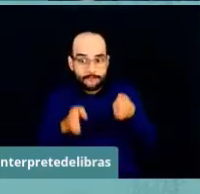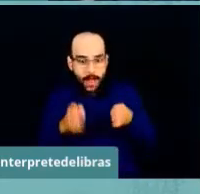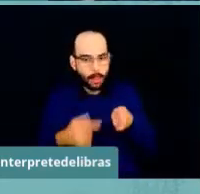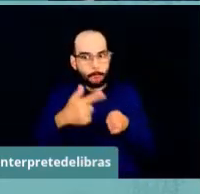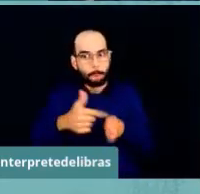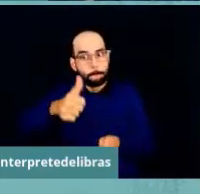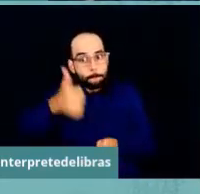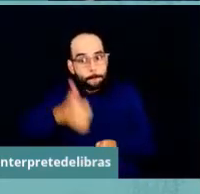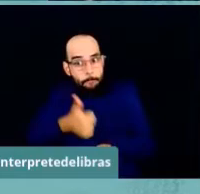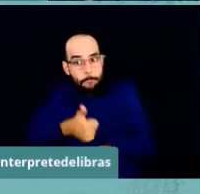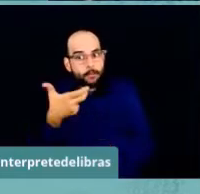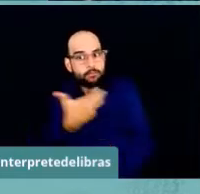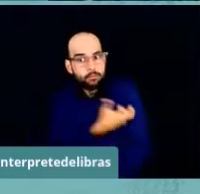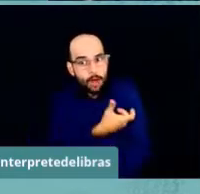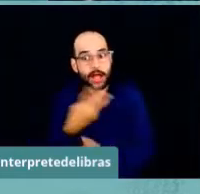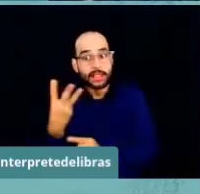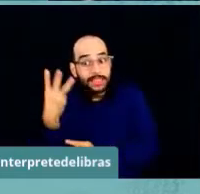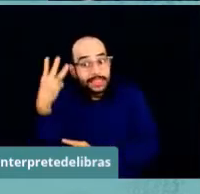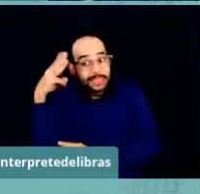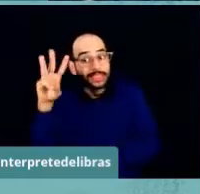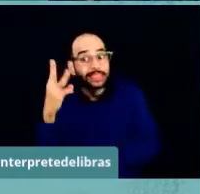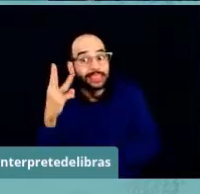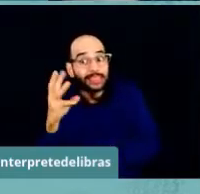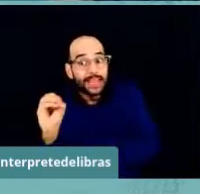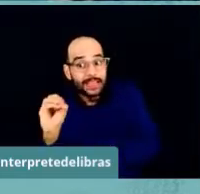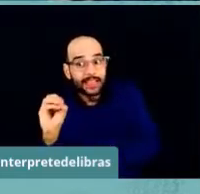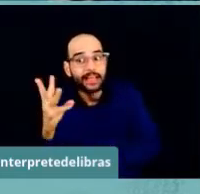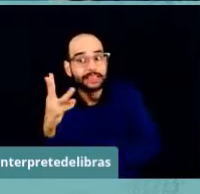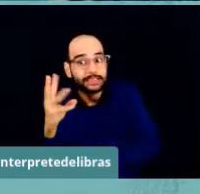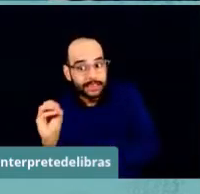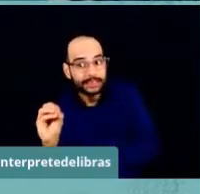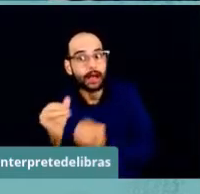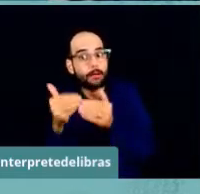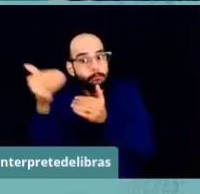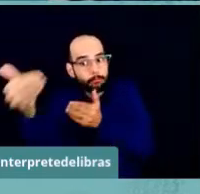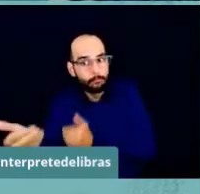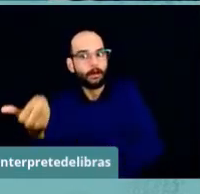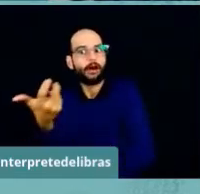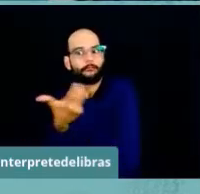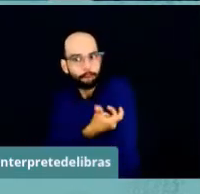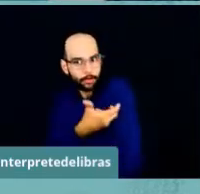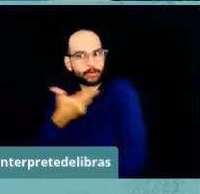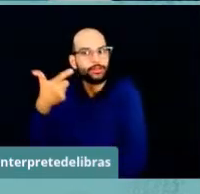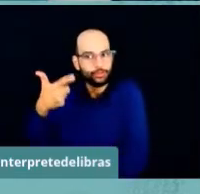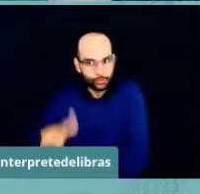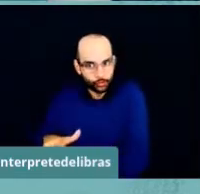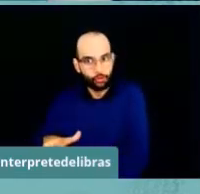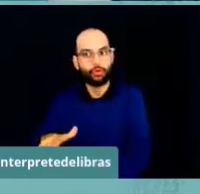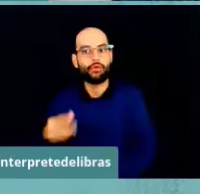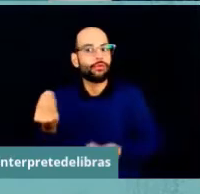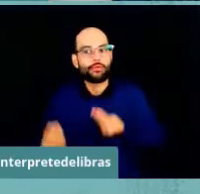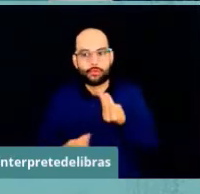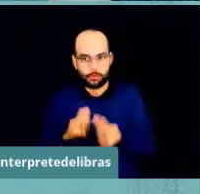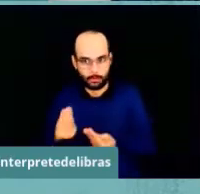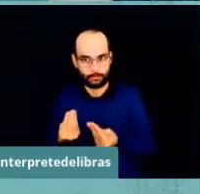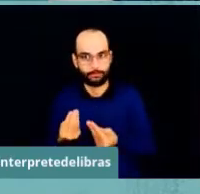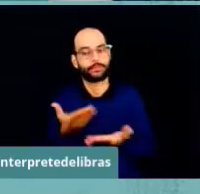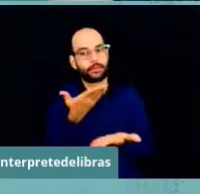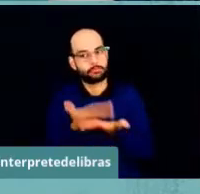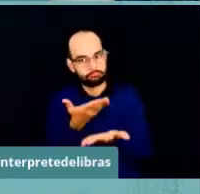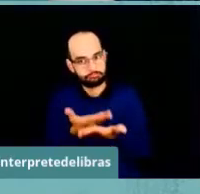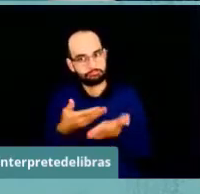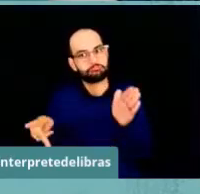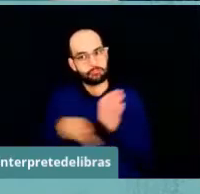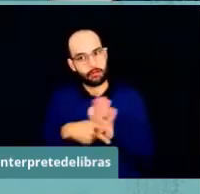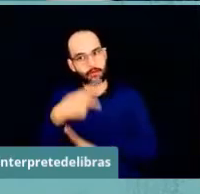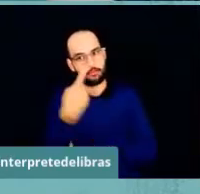30 dias, e aí, obviamente, esse estudo precisa ser aprovado pela Anvisa. Se a gente pegar agora, por